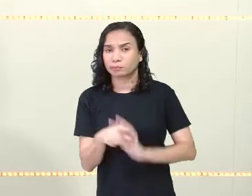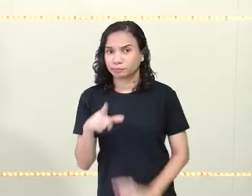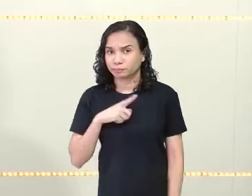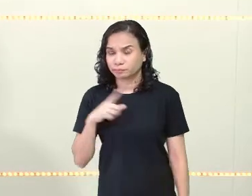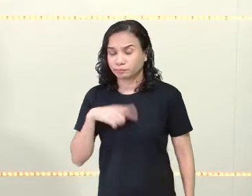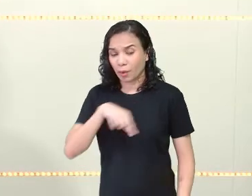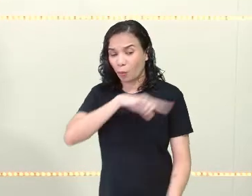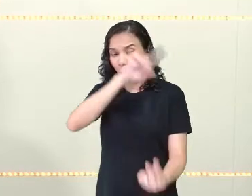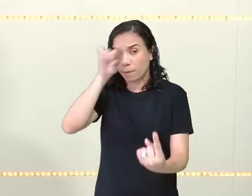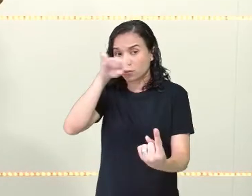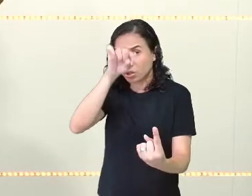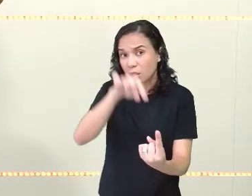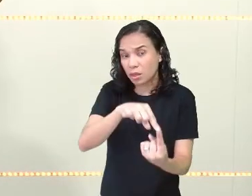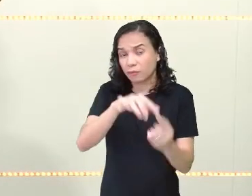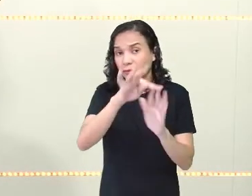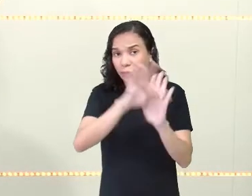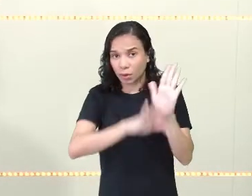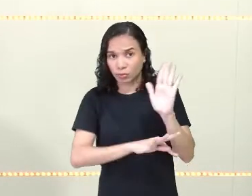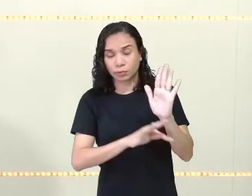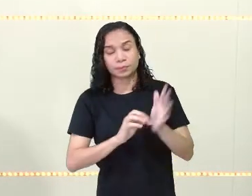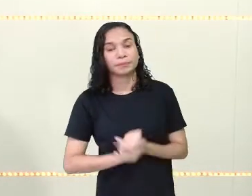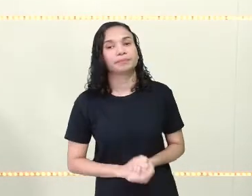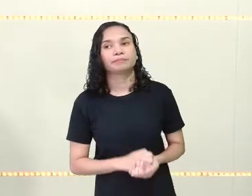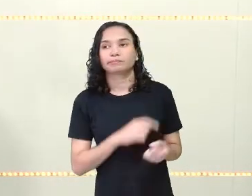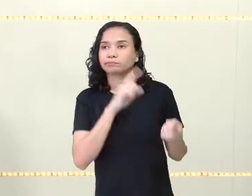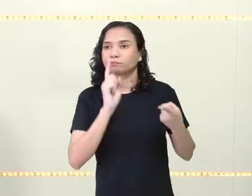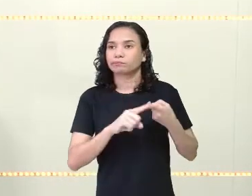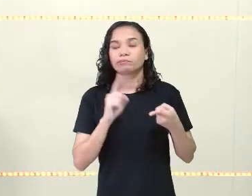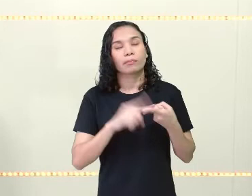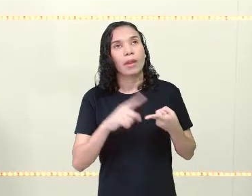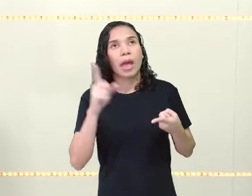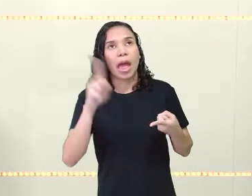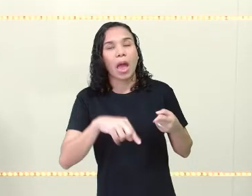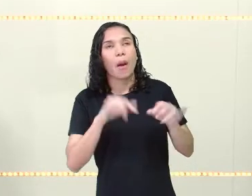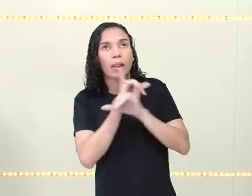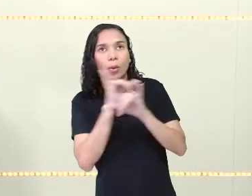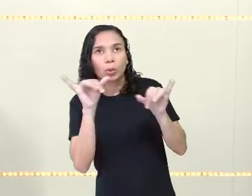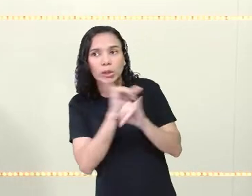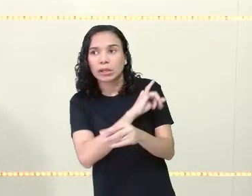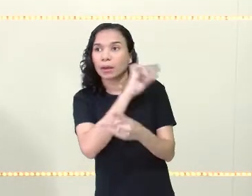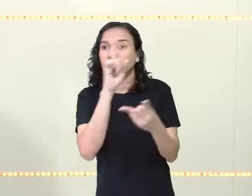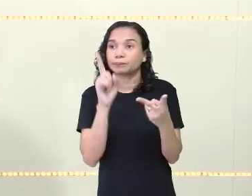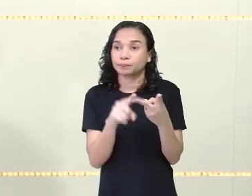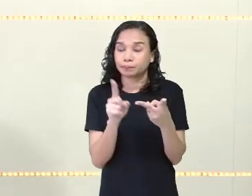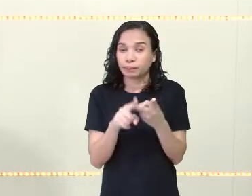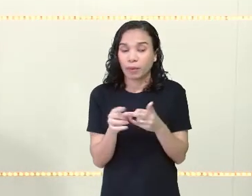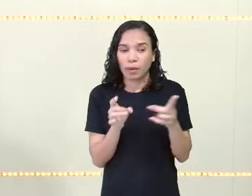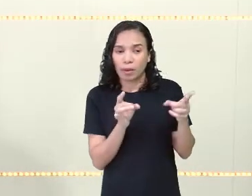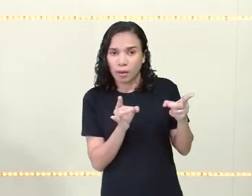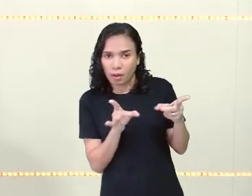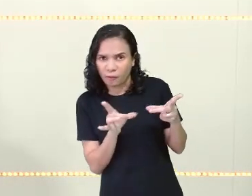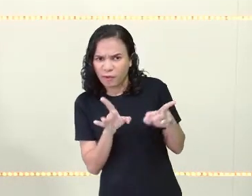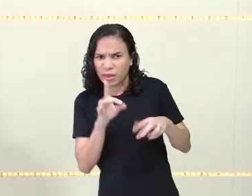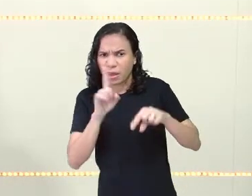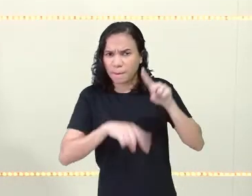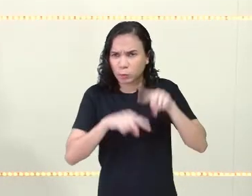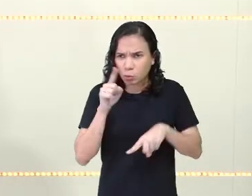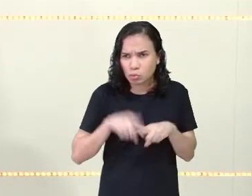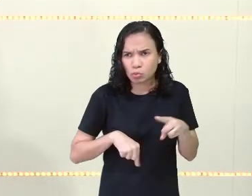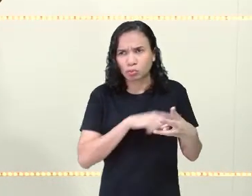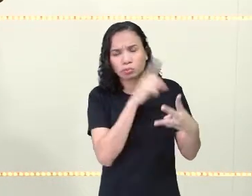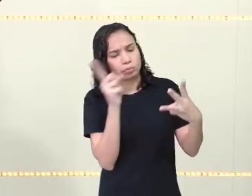É a finalidade do texto. Ele serve para dar uma notícia, serve para vender um